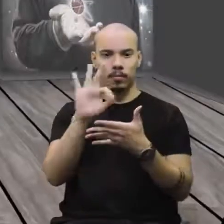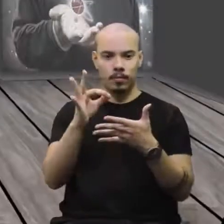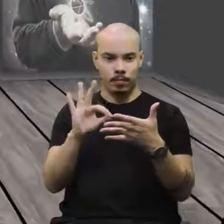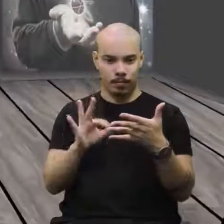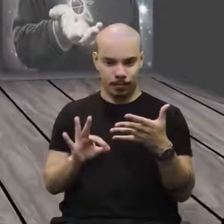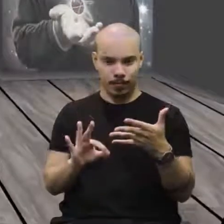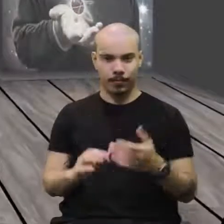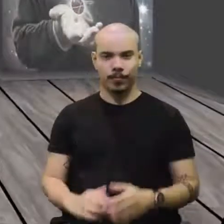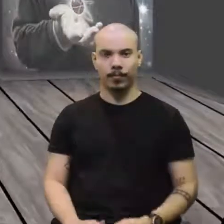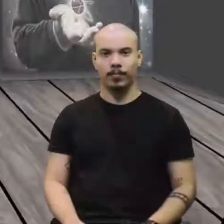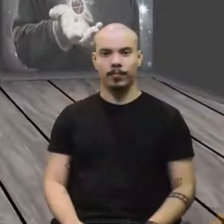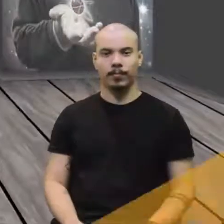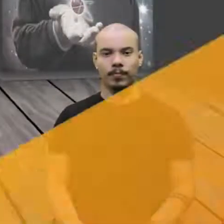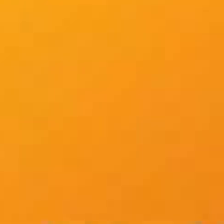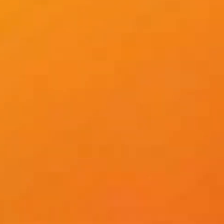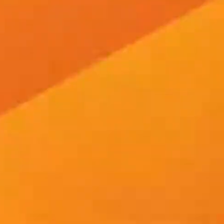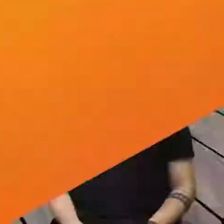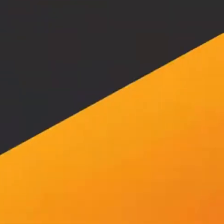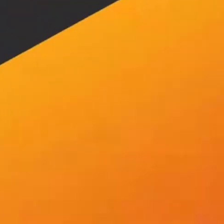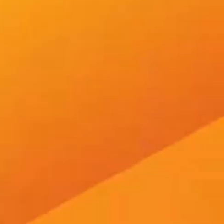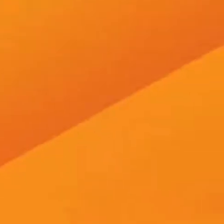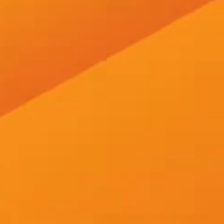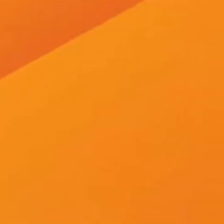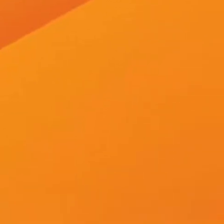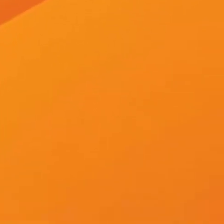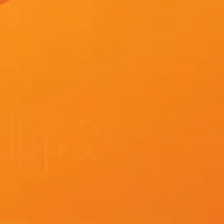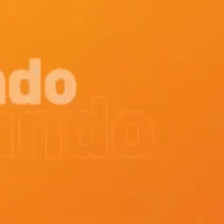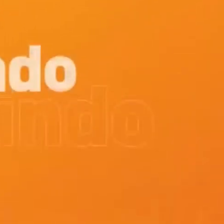Daqui a pouco a gente volta.